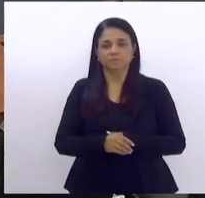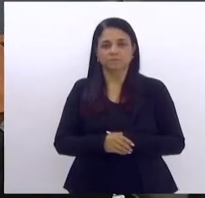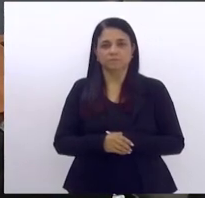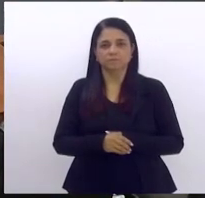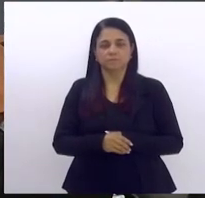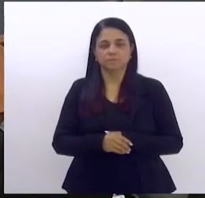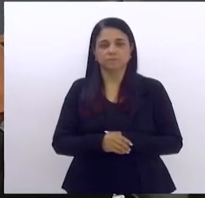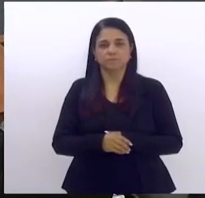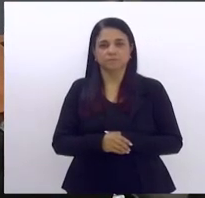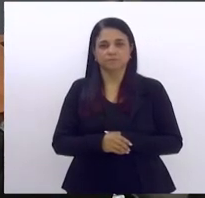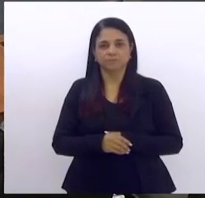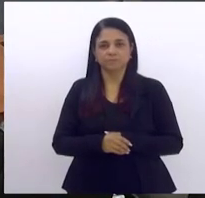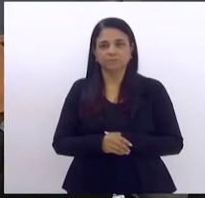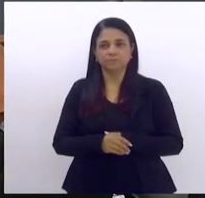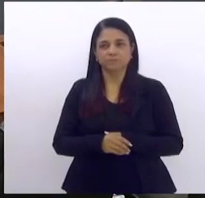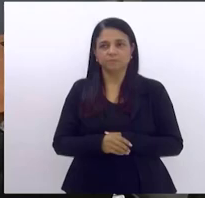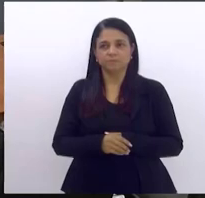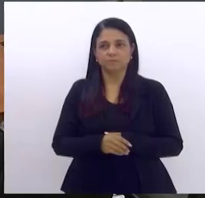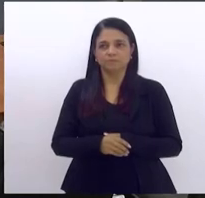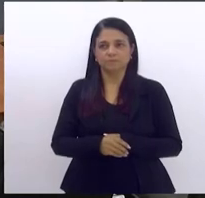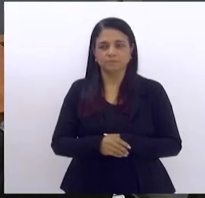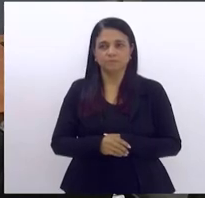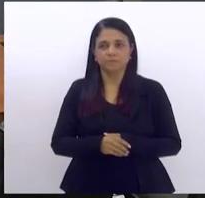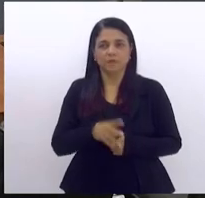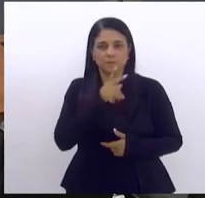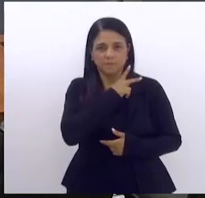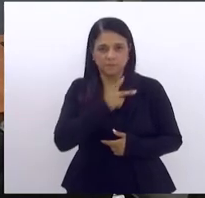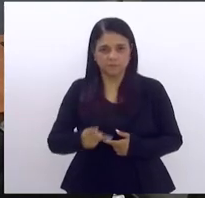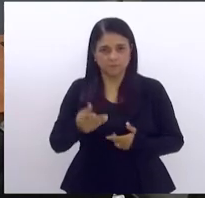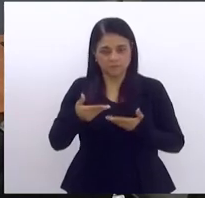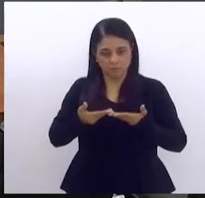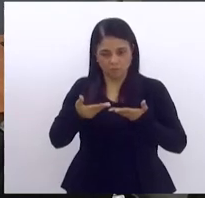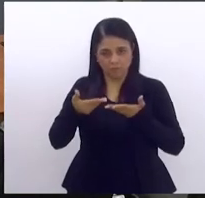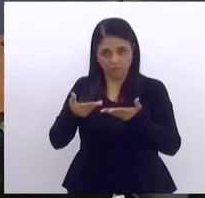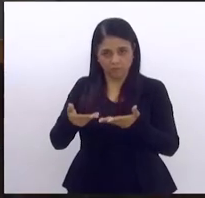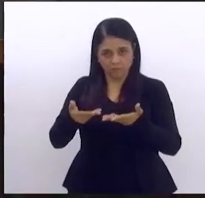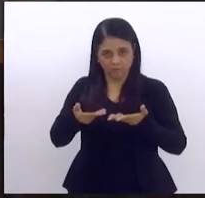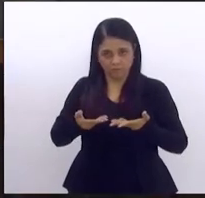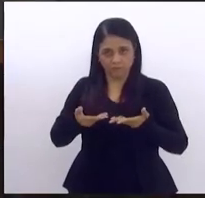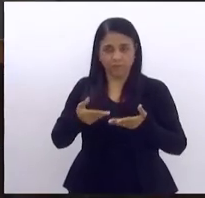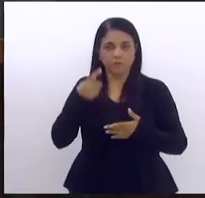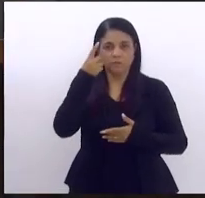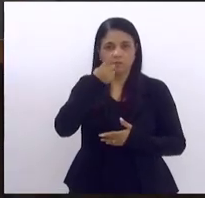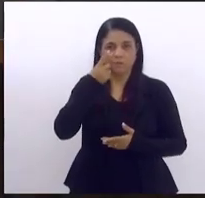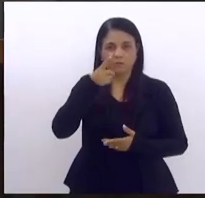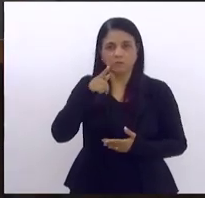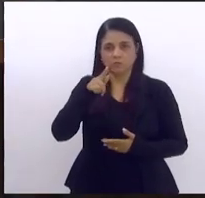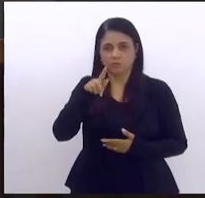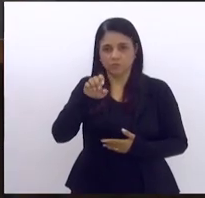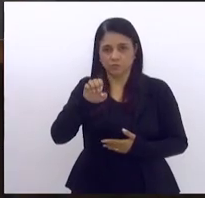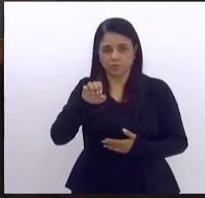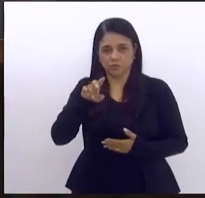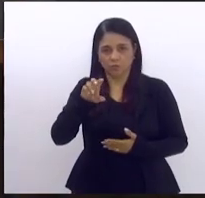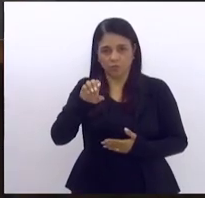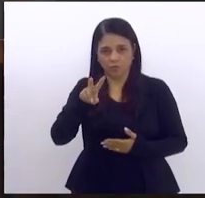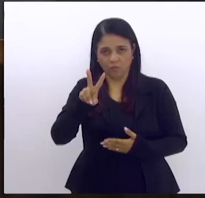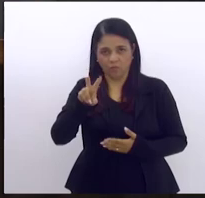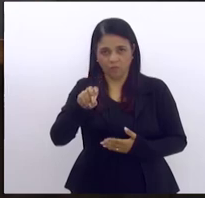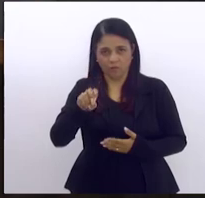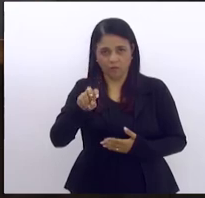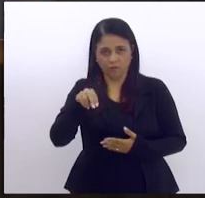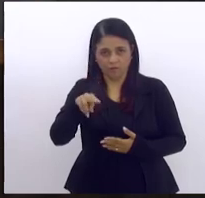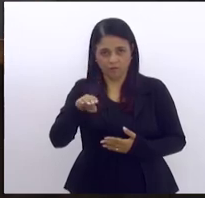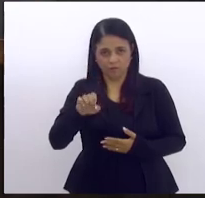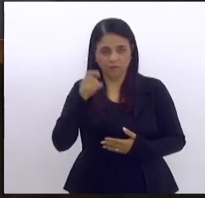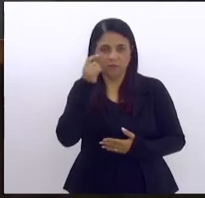Está aberta a sessão. A presidência convida o nobre deputado Giovanni Ratim para fazer a leitura